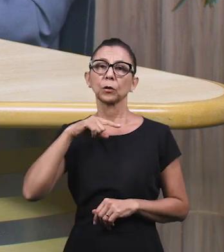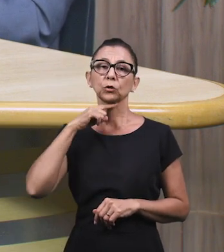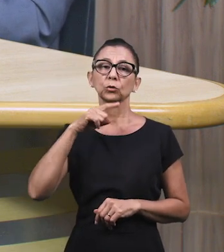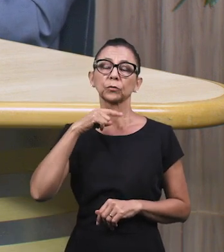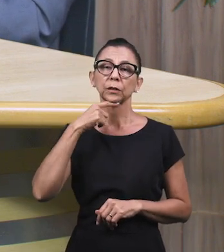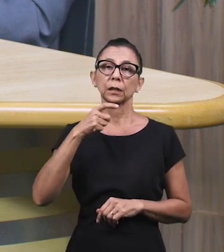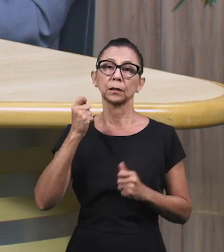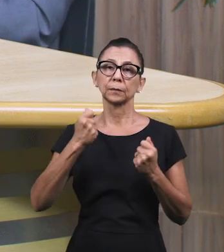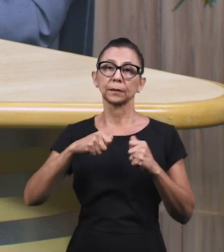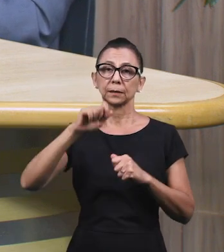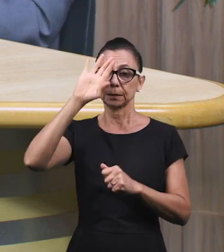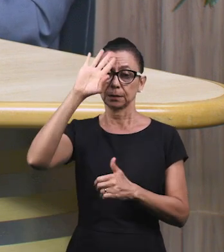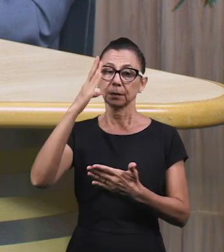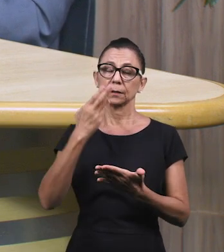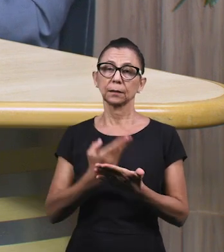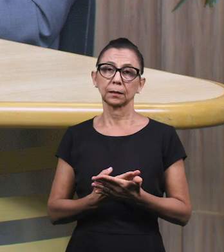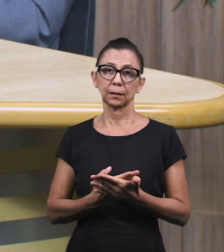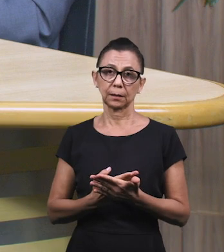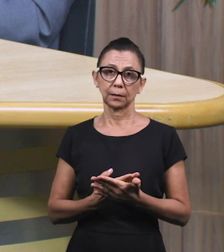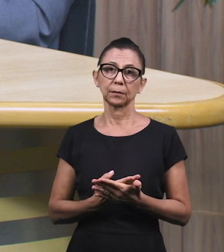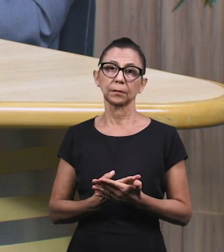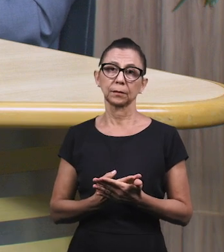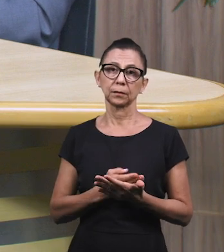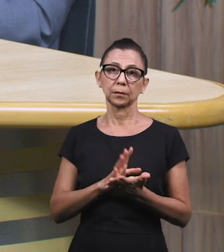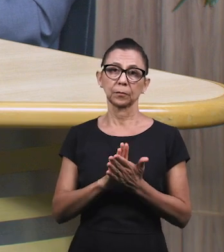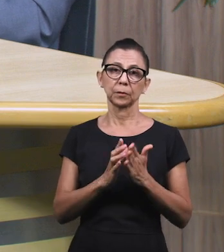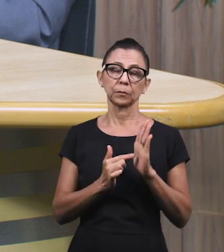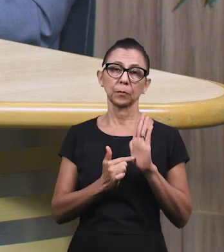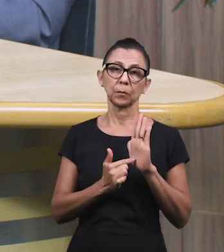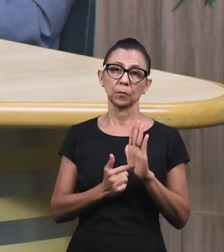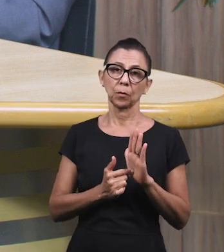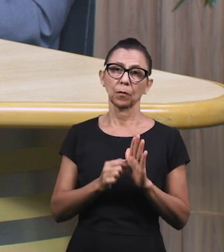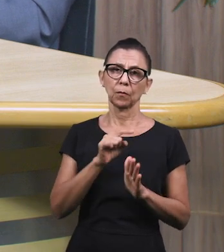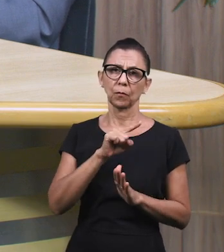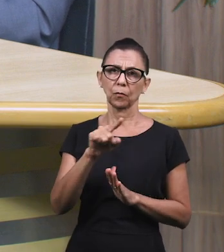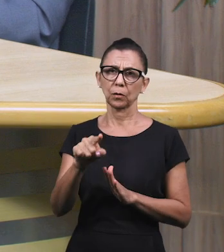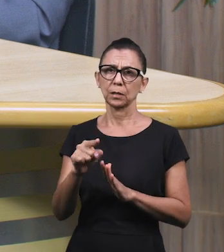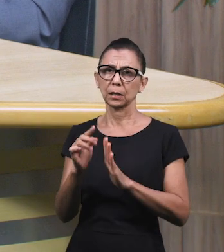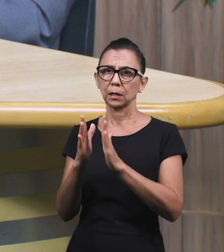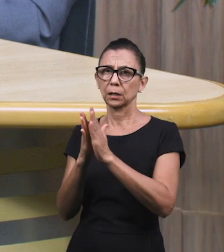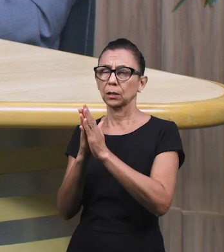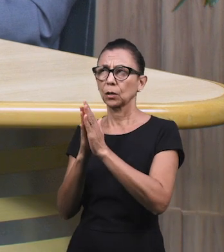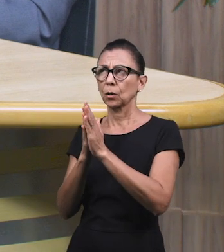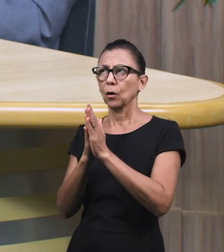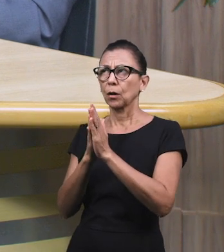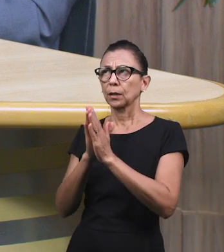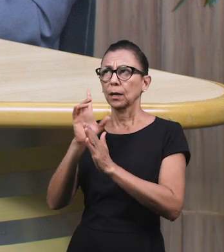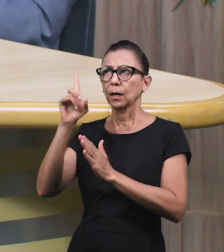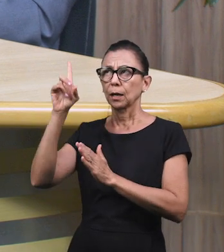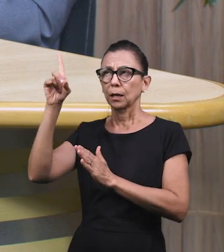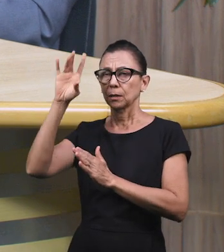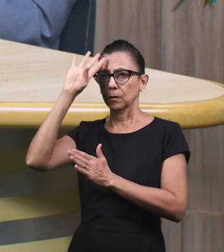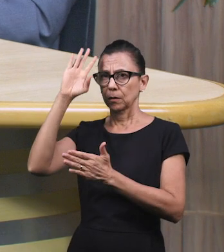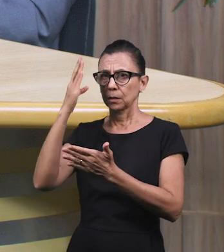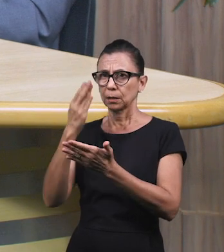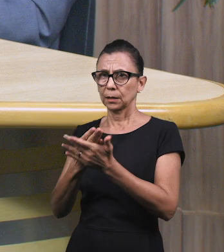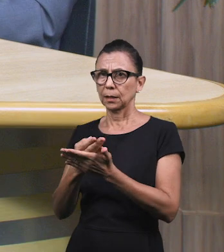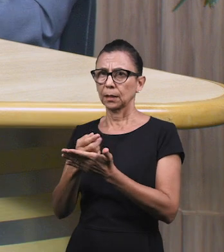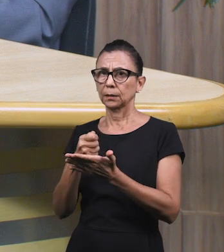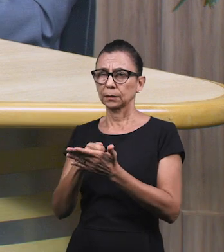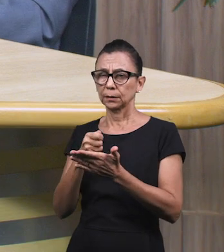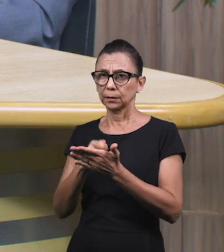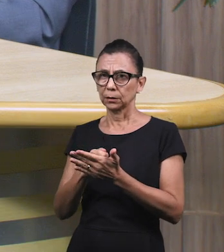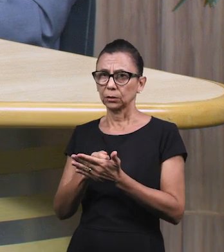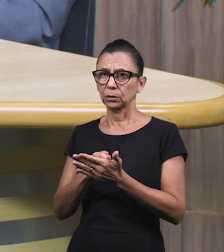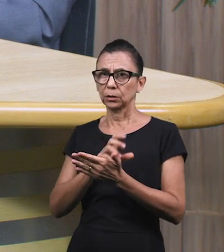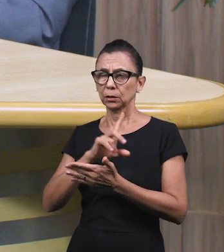crente. Ou seja, ele tem que crer realmente. Por isso a Bíblia diz o seguinte, aquele que se aproxima de Deus, crê que ele existe e que ele é galardoador dos que o buscam.